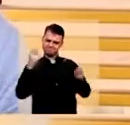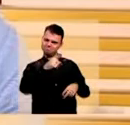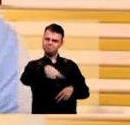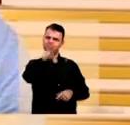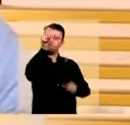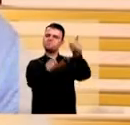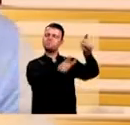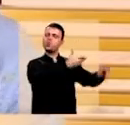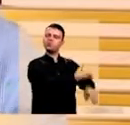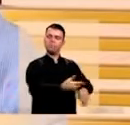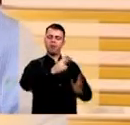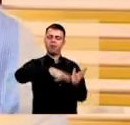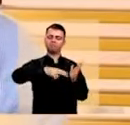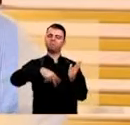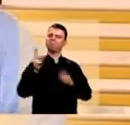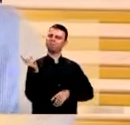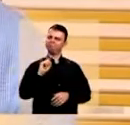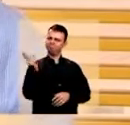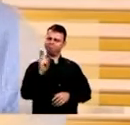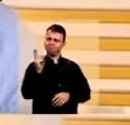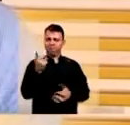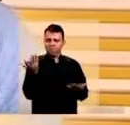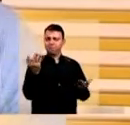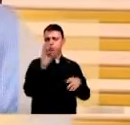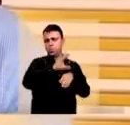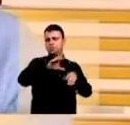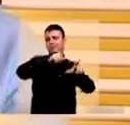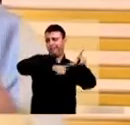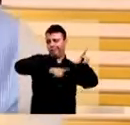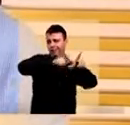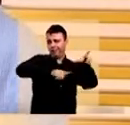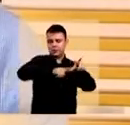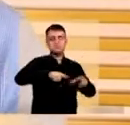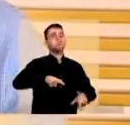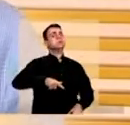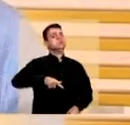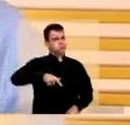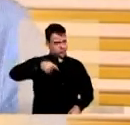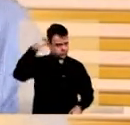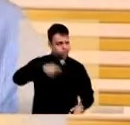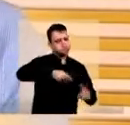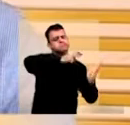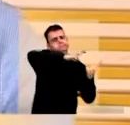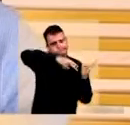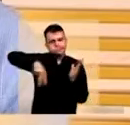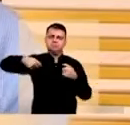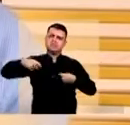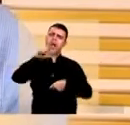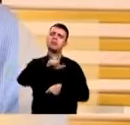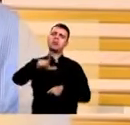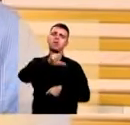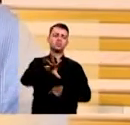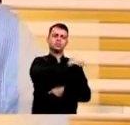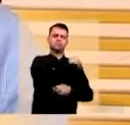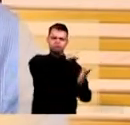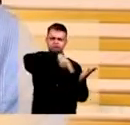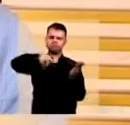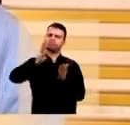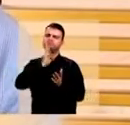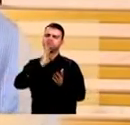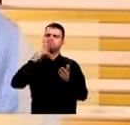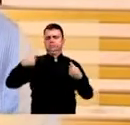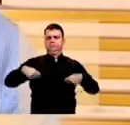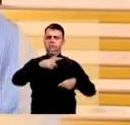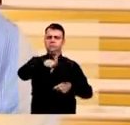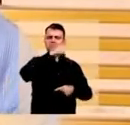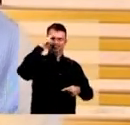como eles não têm muito hábito de leitura, e um curso de letras é basicamente leitura, tem que conhecer as grandes obras, eles sentem um